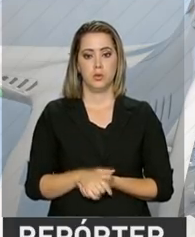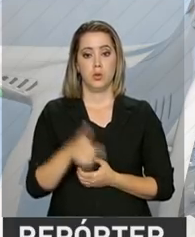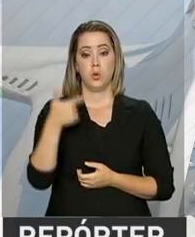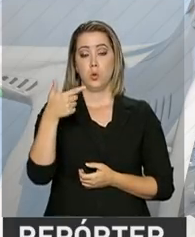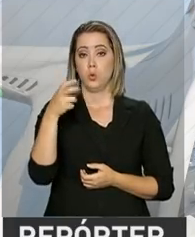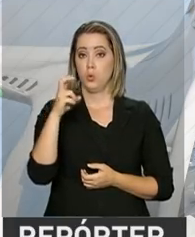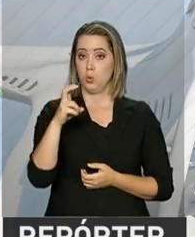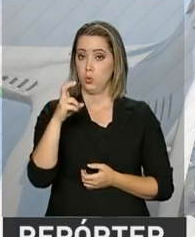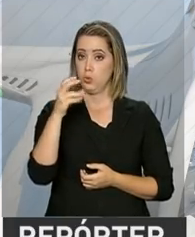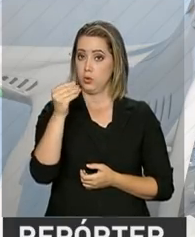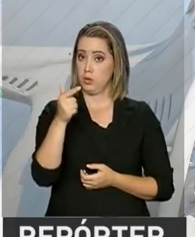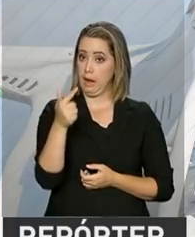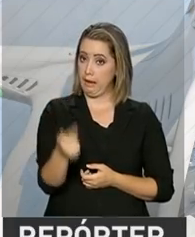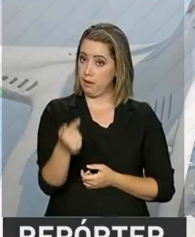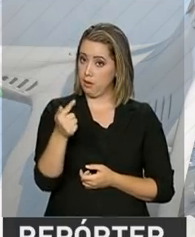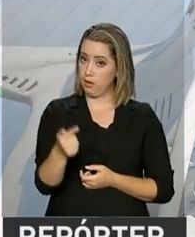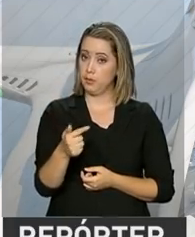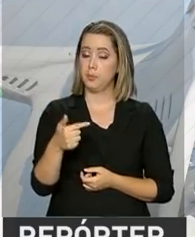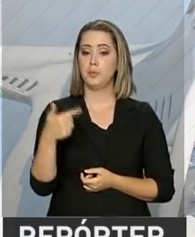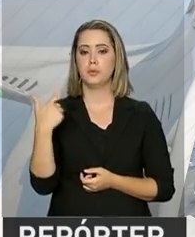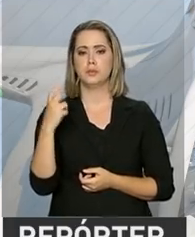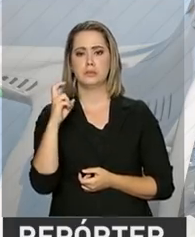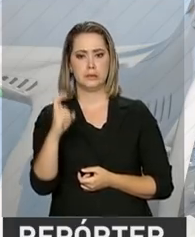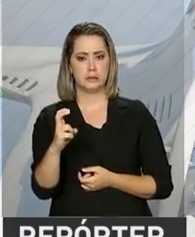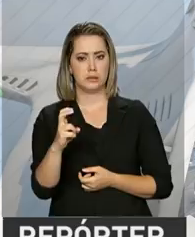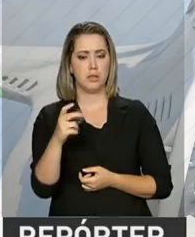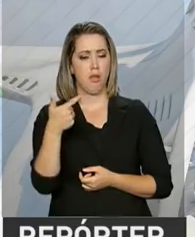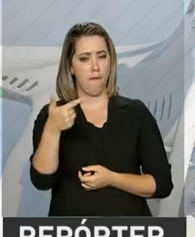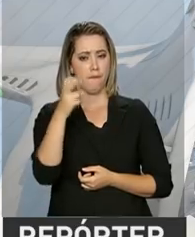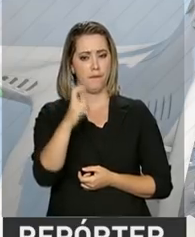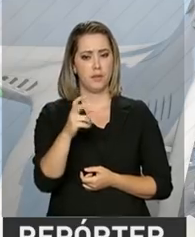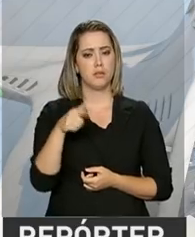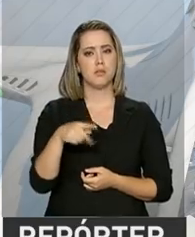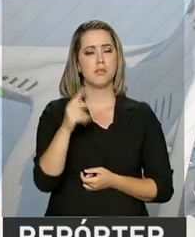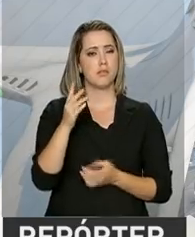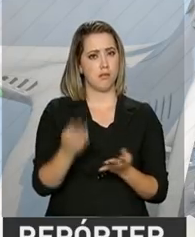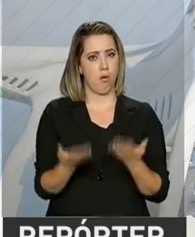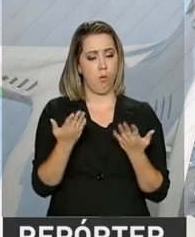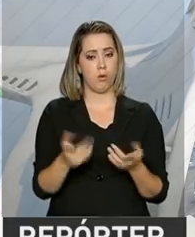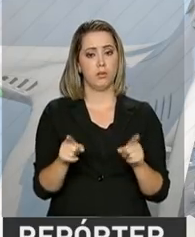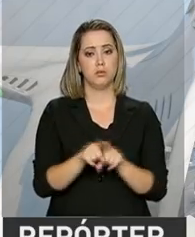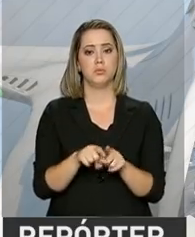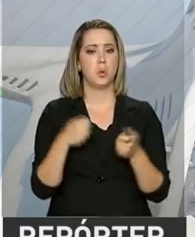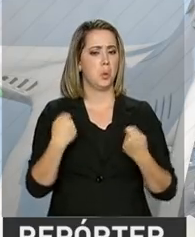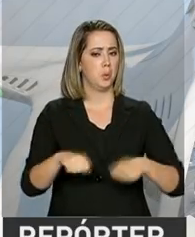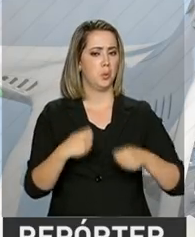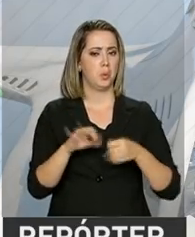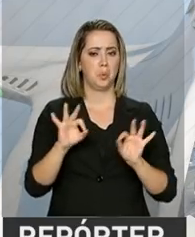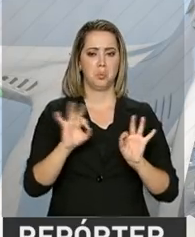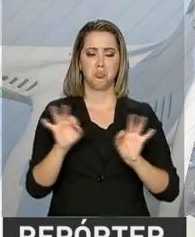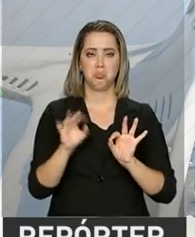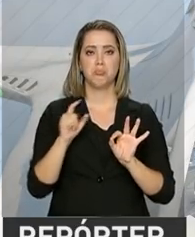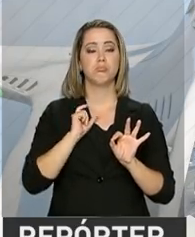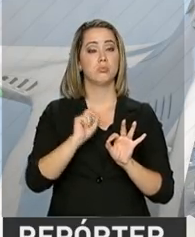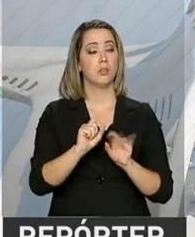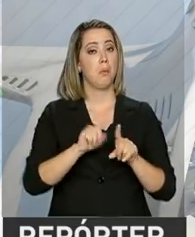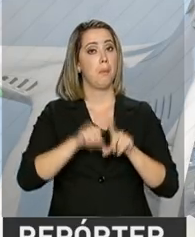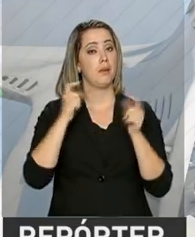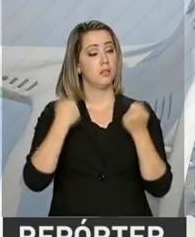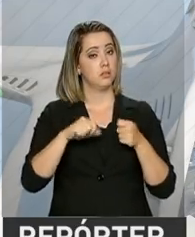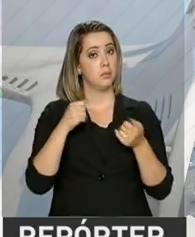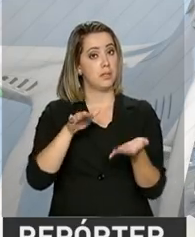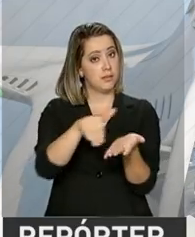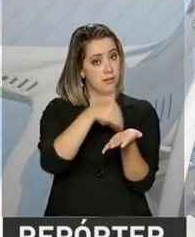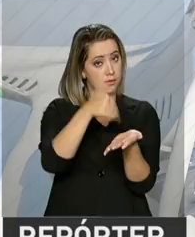gramas e 25 quilos as aeronaves que operam até 120 metros de altitude não precisarão de projeto autorizado mas deverão